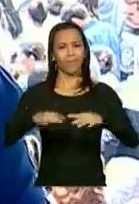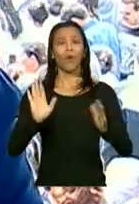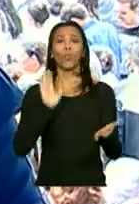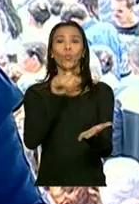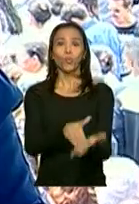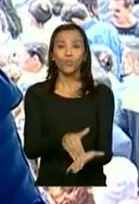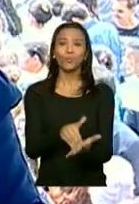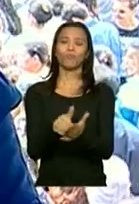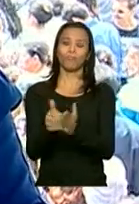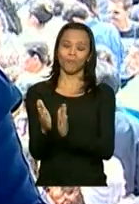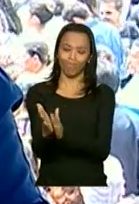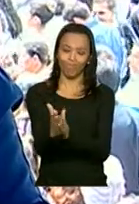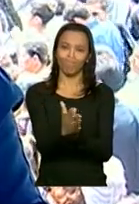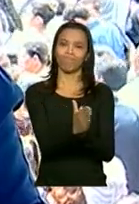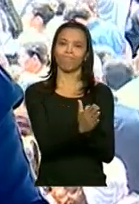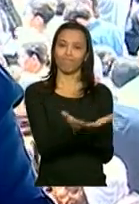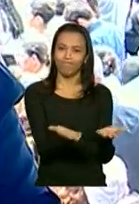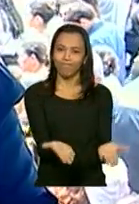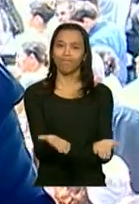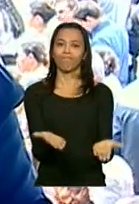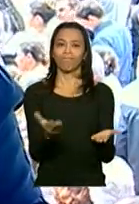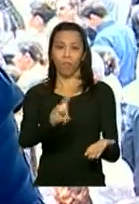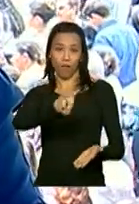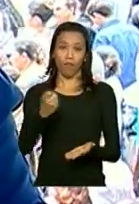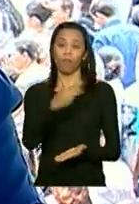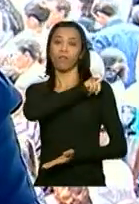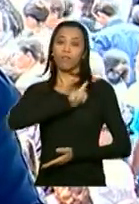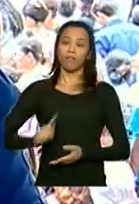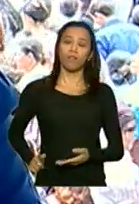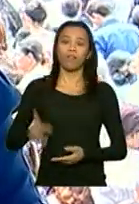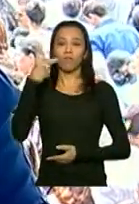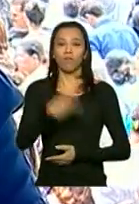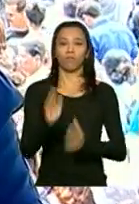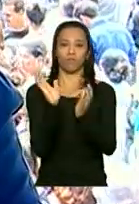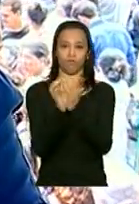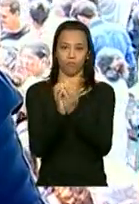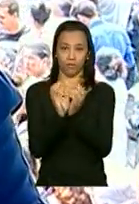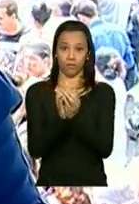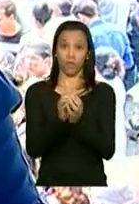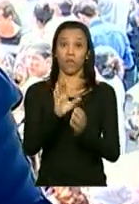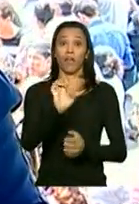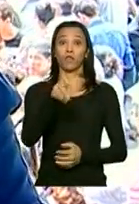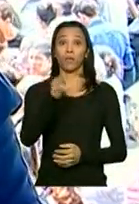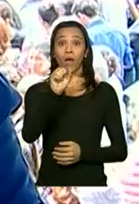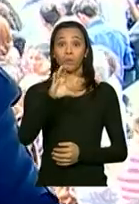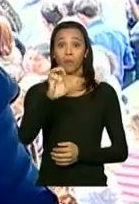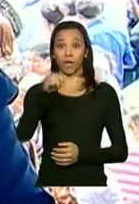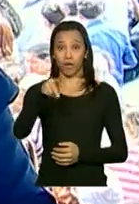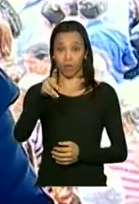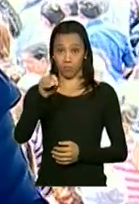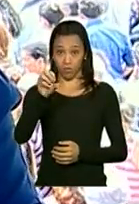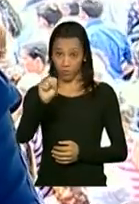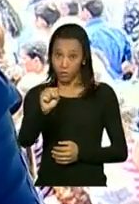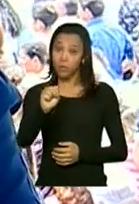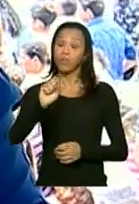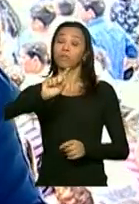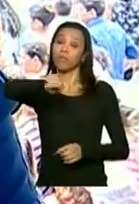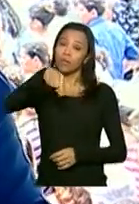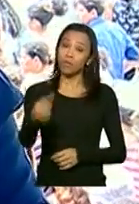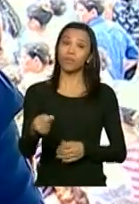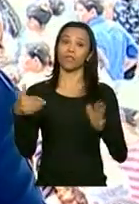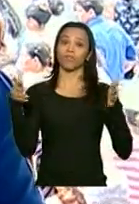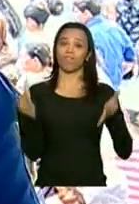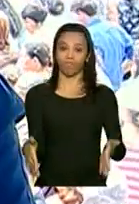adeus e prestar homenagens ao ex-governador de Pernambuco Eduardo Campos até que seja realizado este